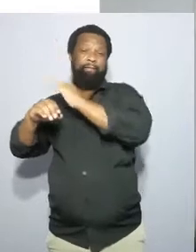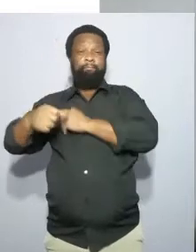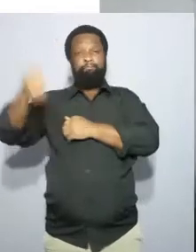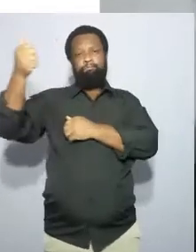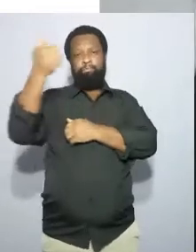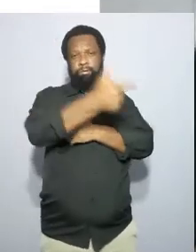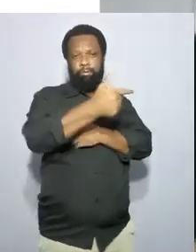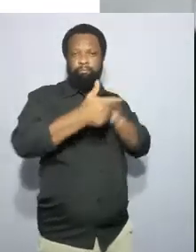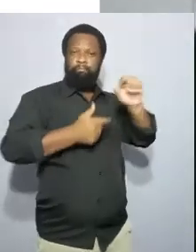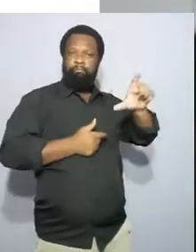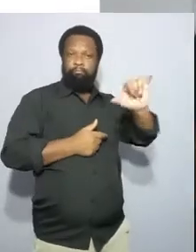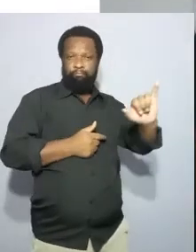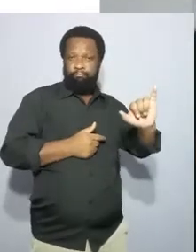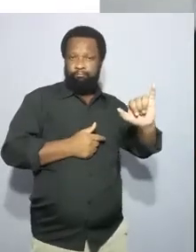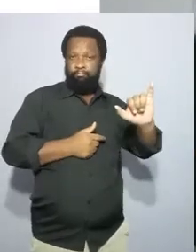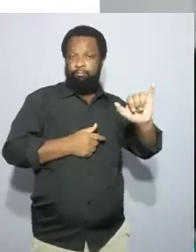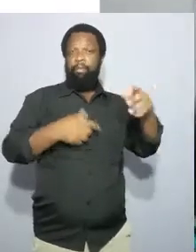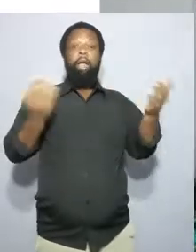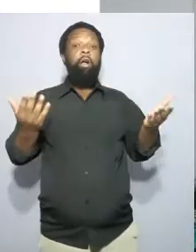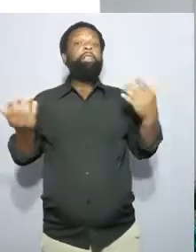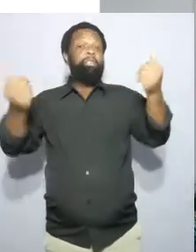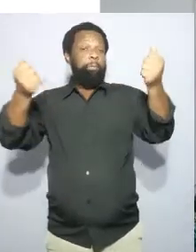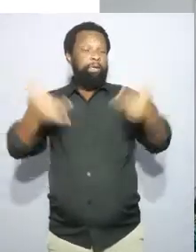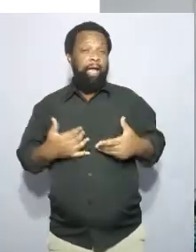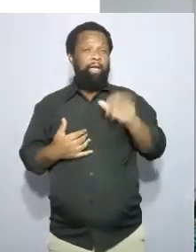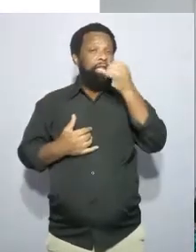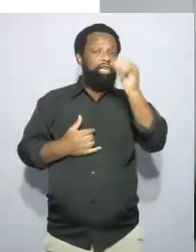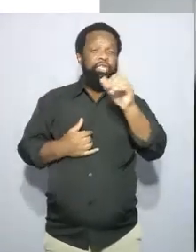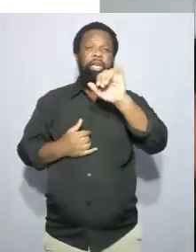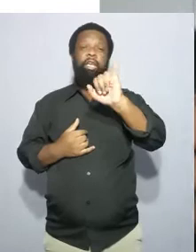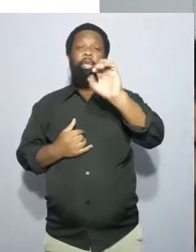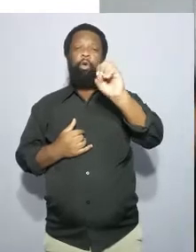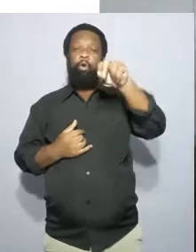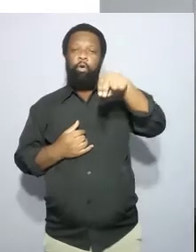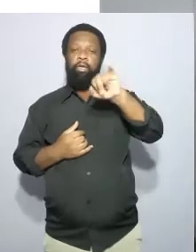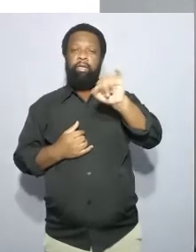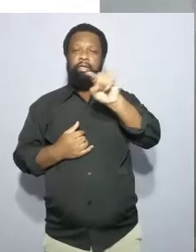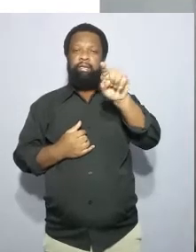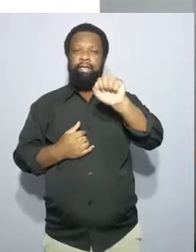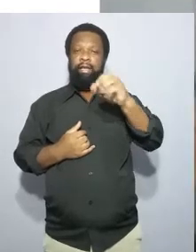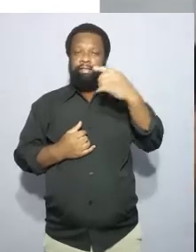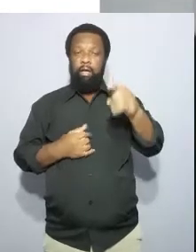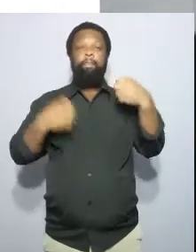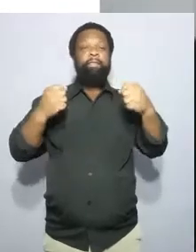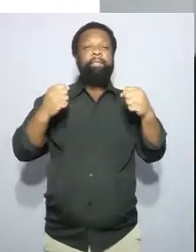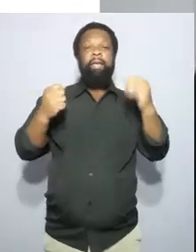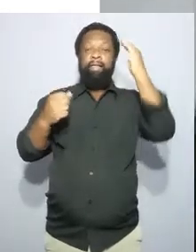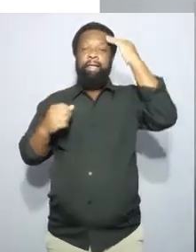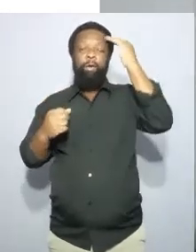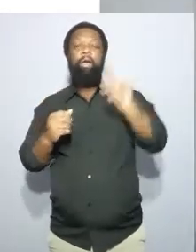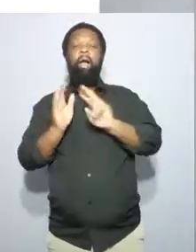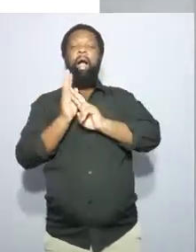Combinado? Então, para a gente poder falar de energia de higienização, nós temos que associar com o raio atômico. Bom,